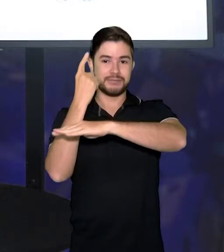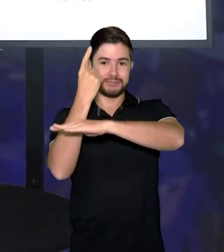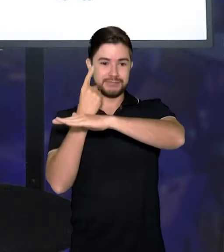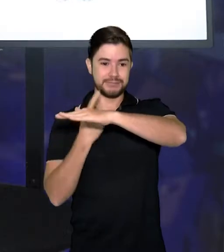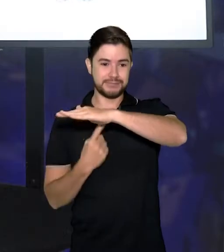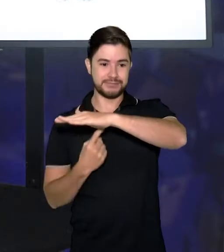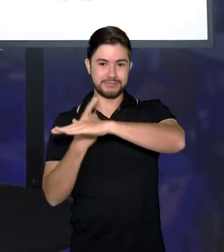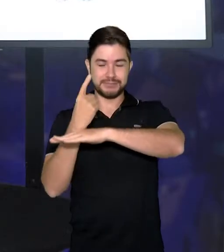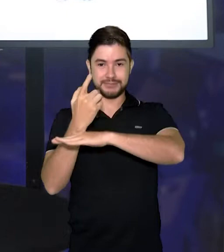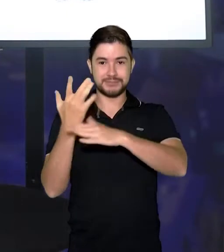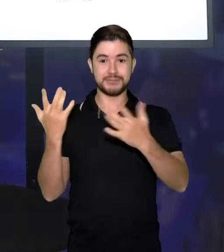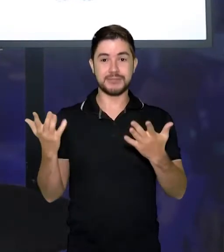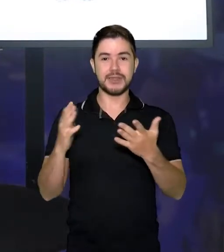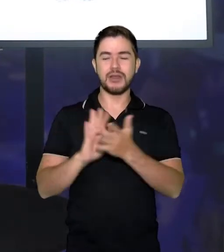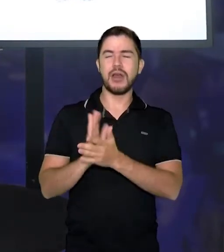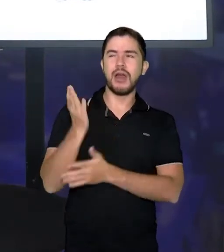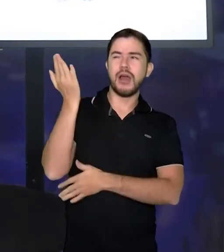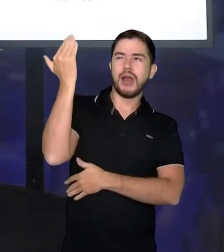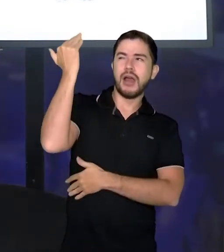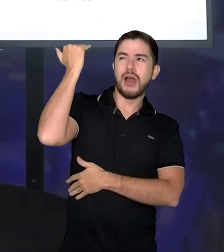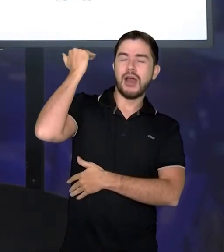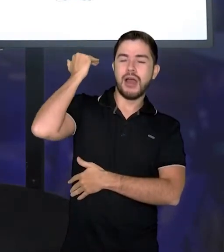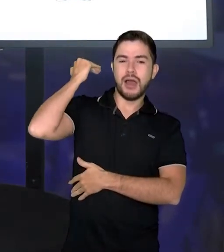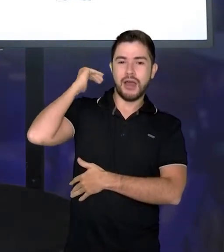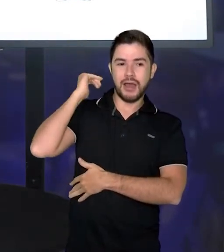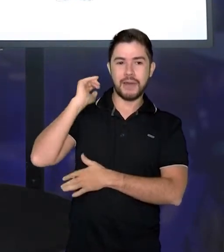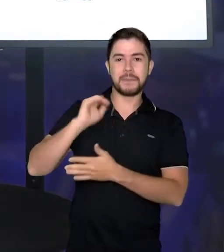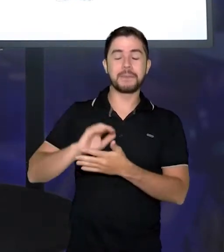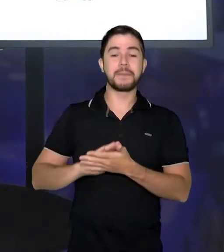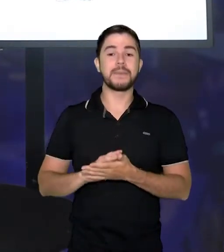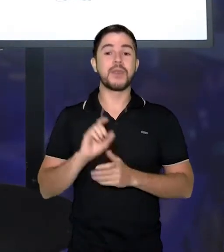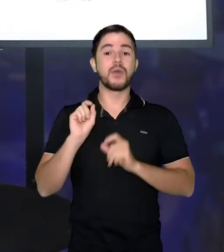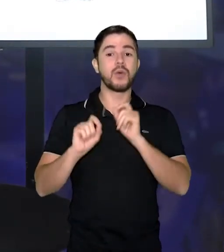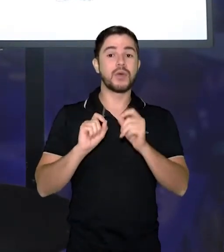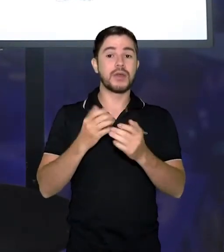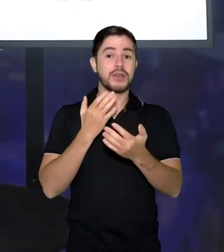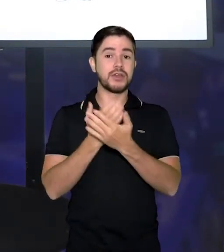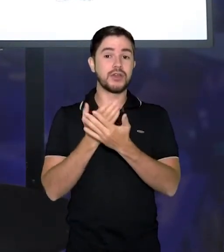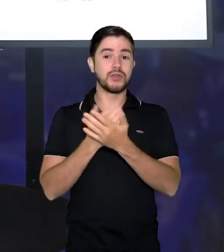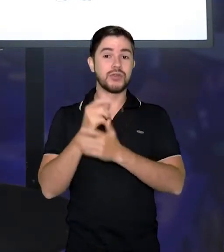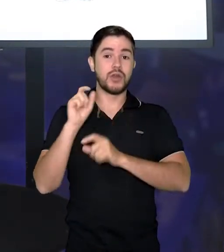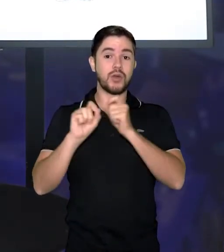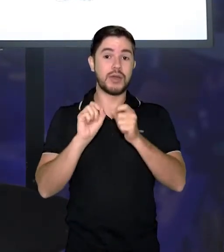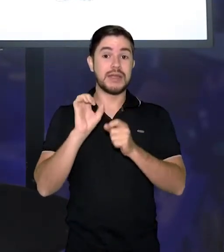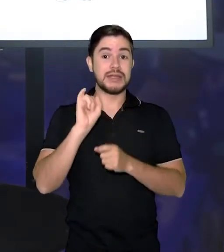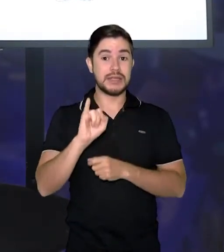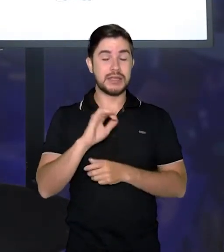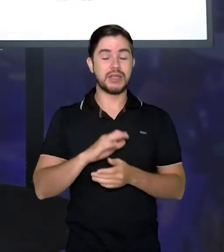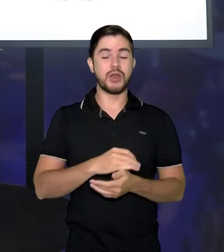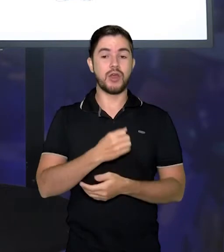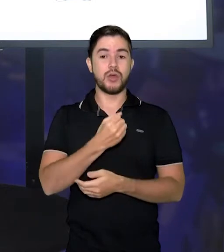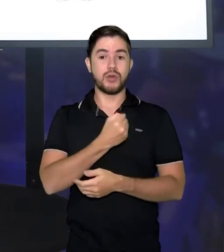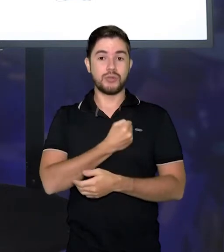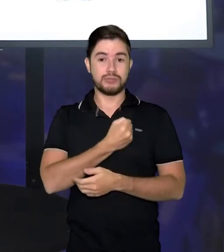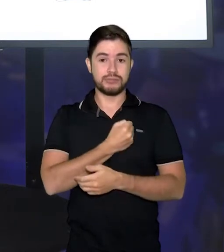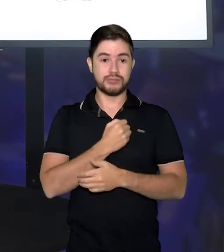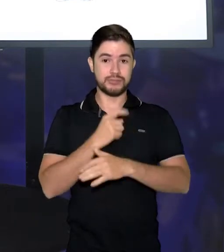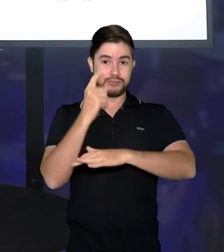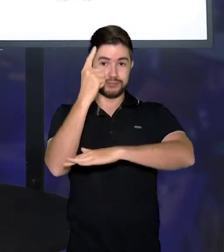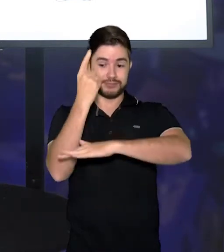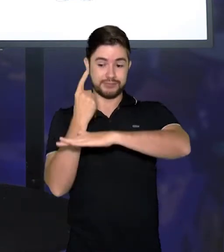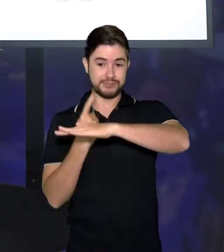que significa isso, professor? Que na aula passada nós vimos que a fração veio primeiro, né, no